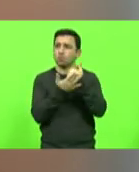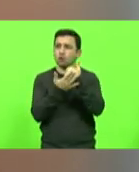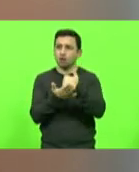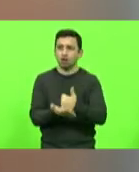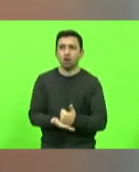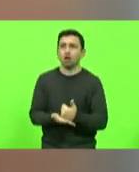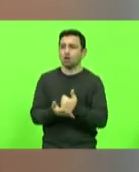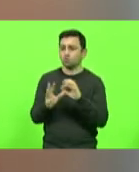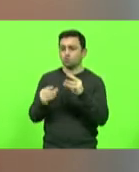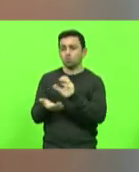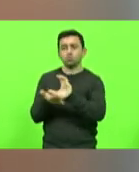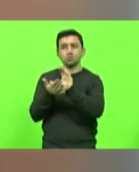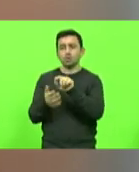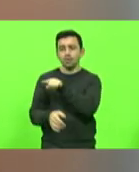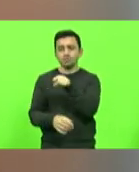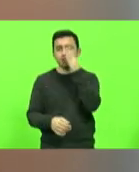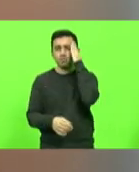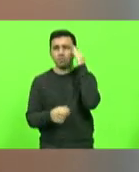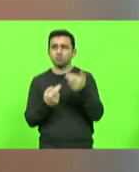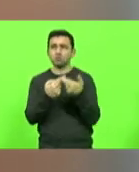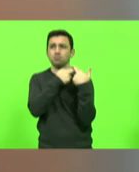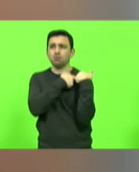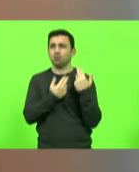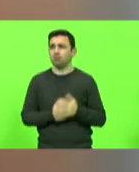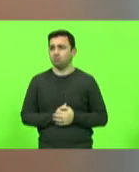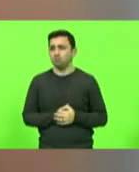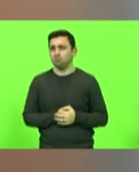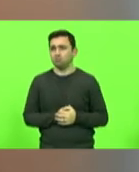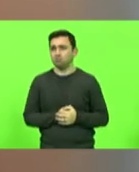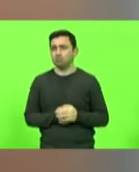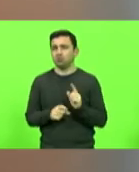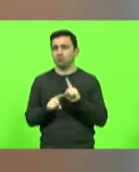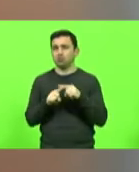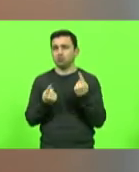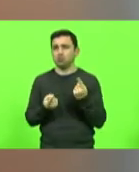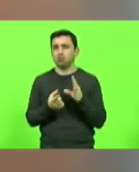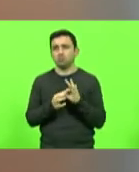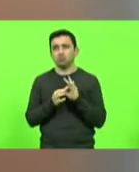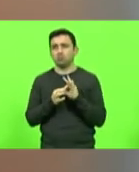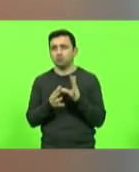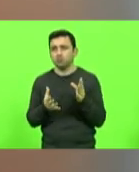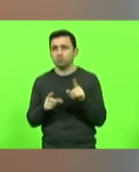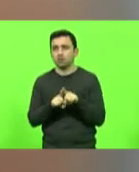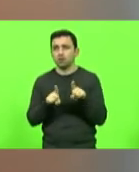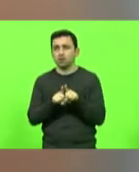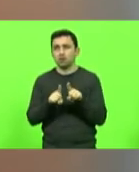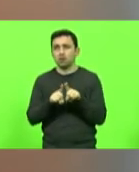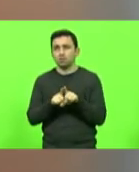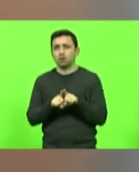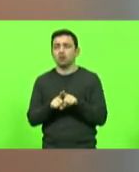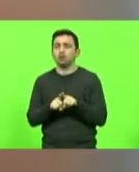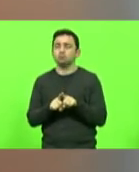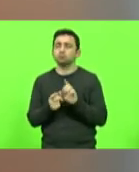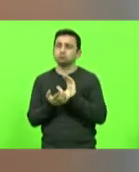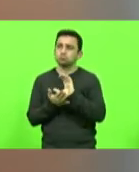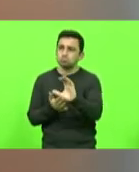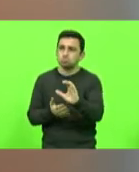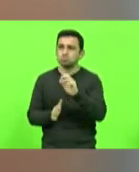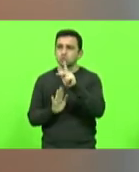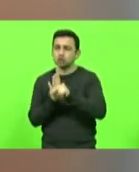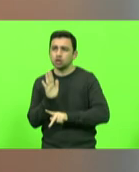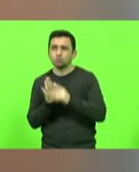para o cumprimento de suas atribuições e para a deliberação sobre o cofinanciamento dos serviços, programas, projetos